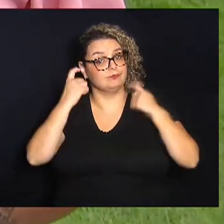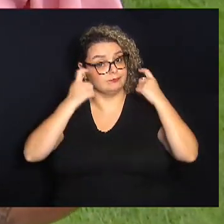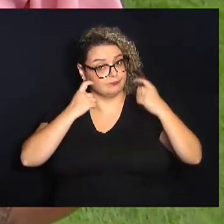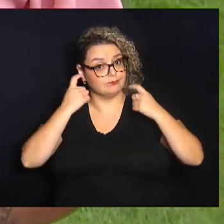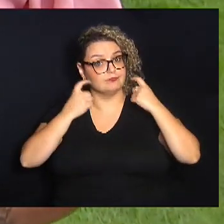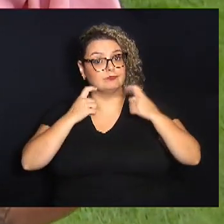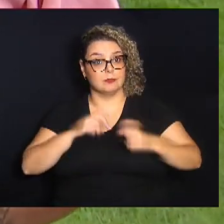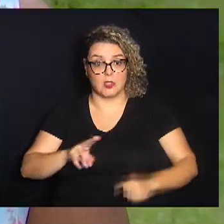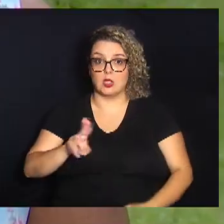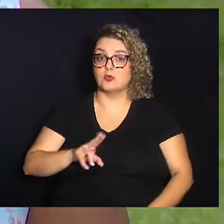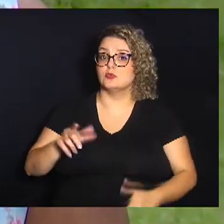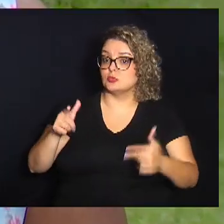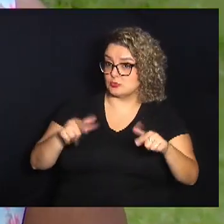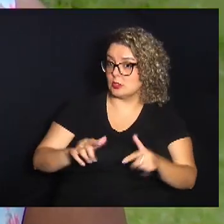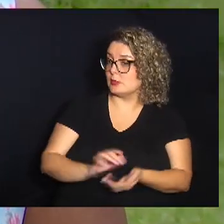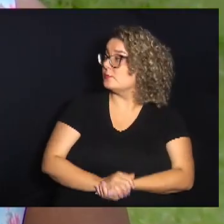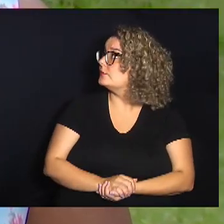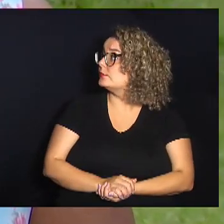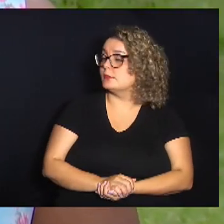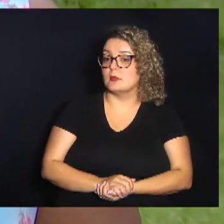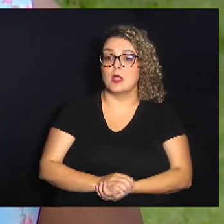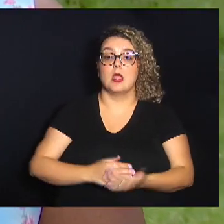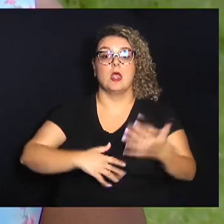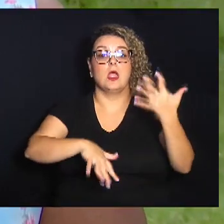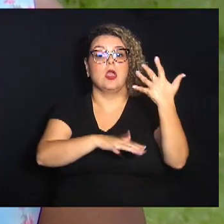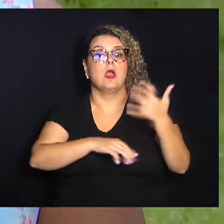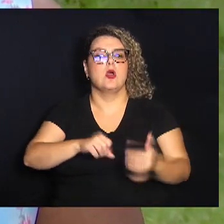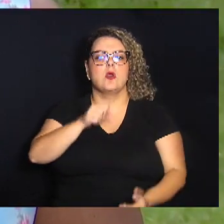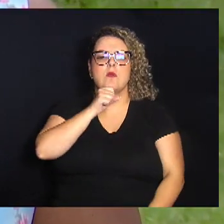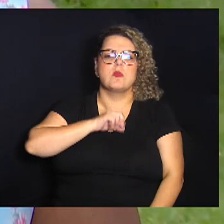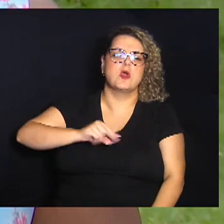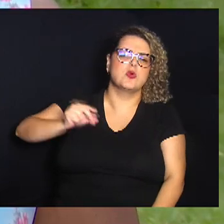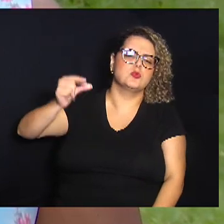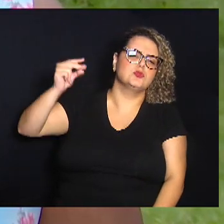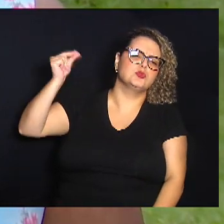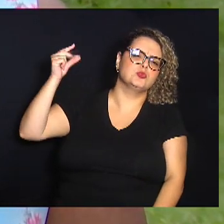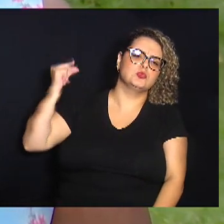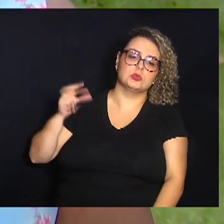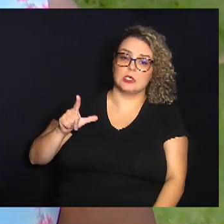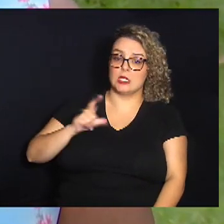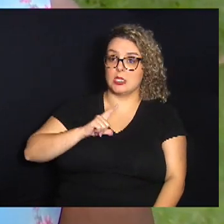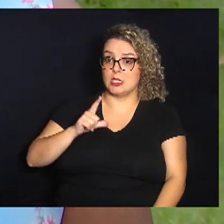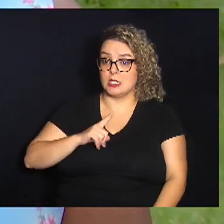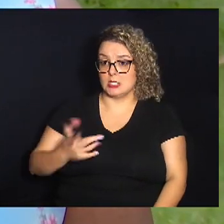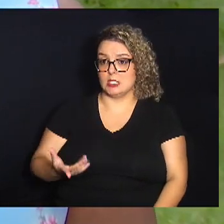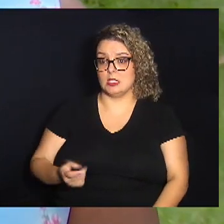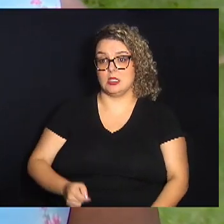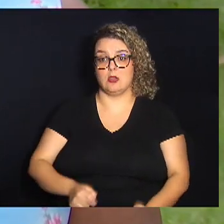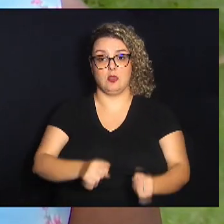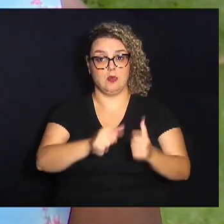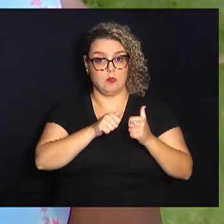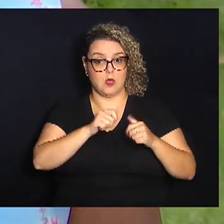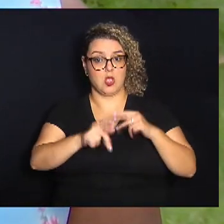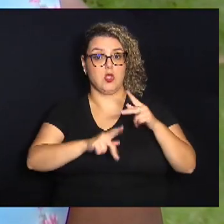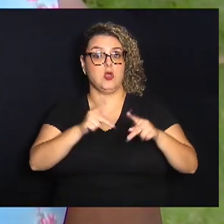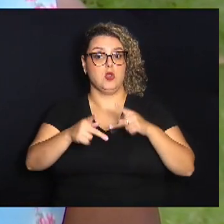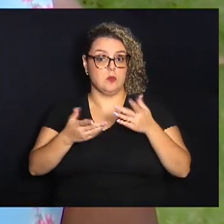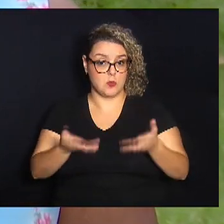quem utiliza o espaço. É que é uma praça antiga que nós temos aqui, que era para favorecer a